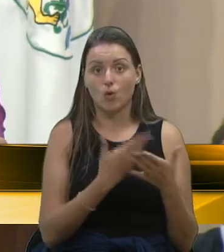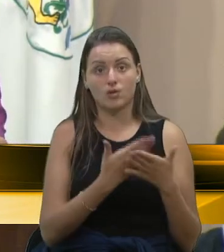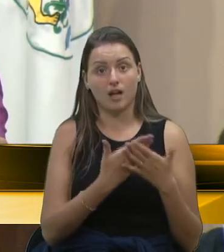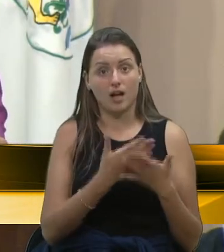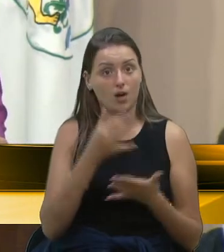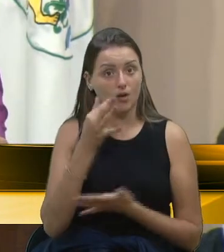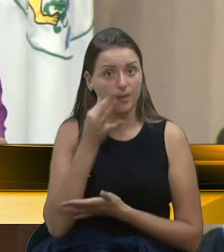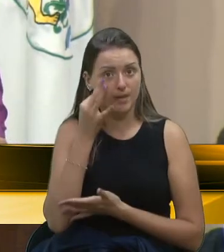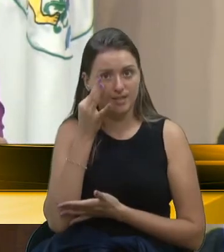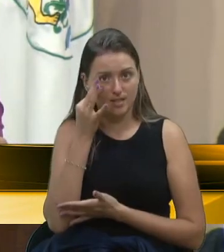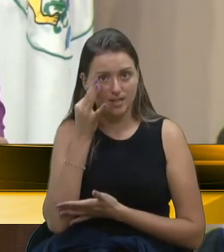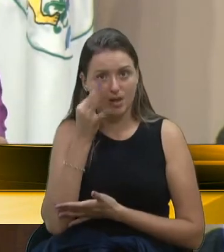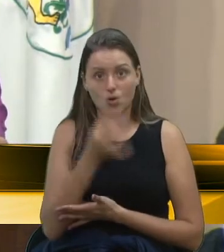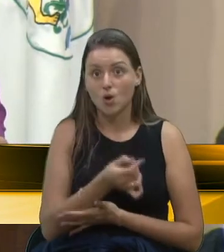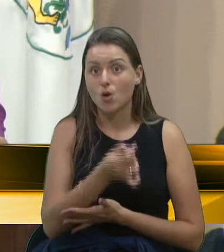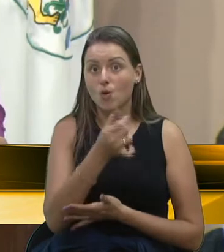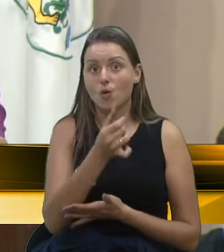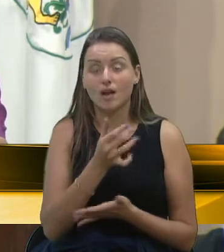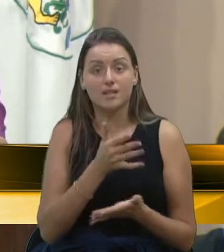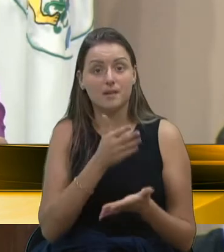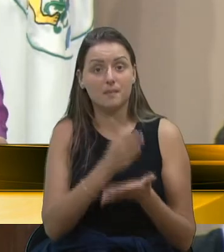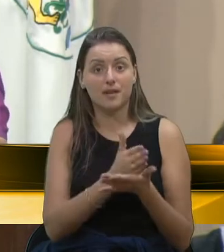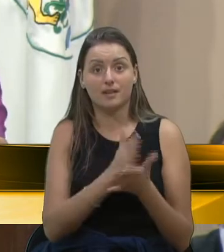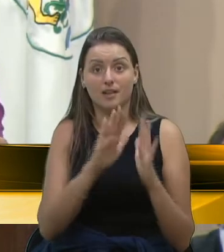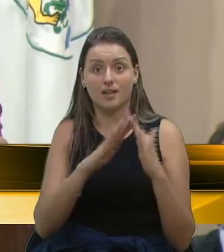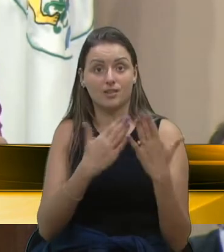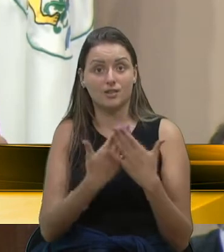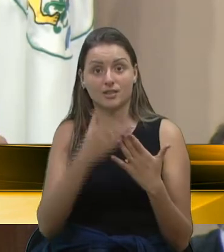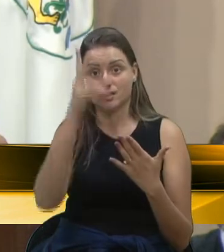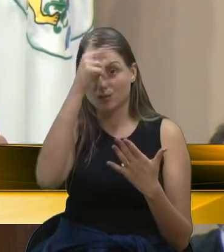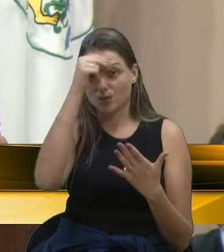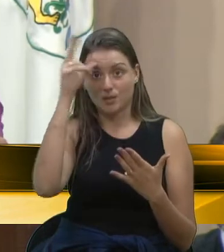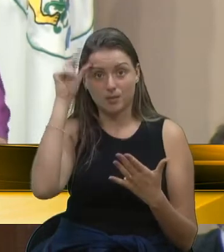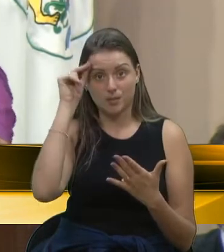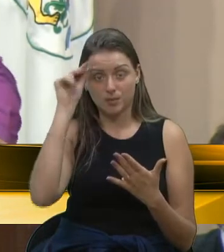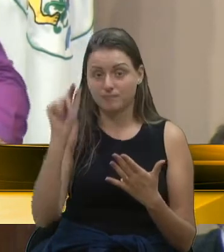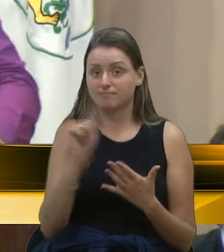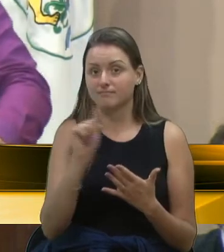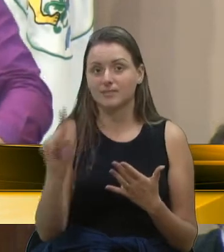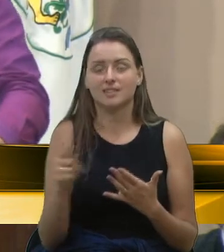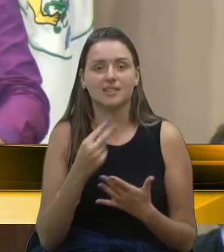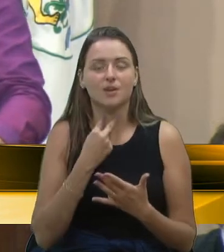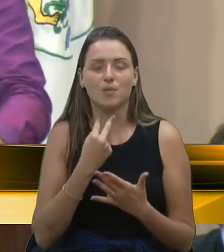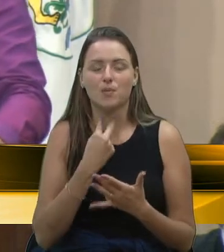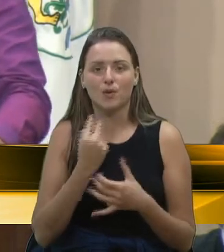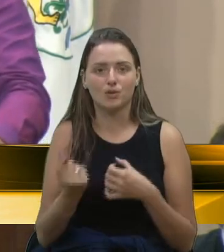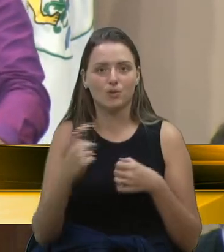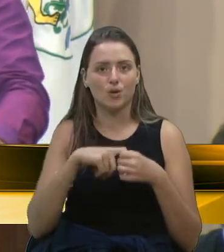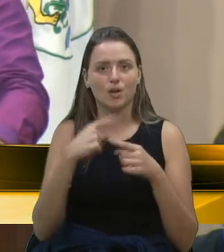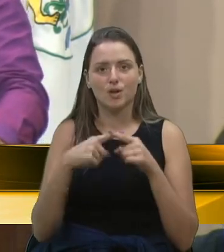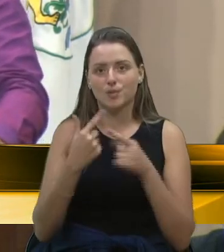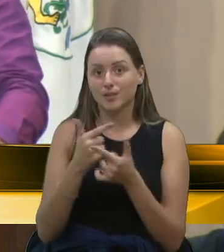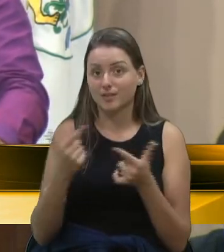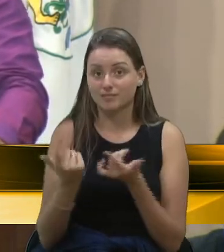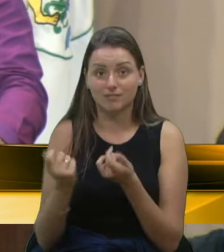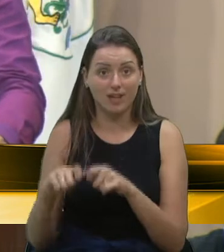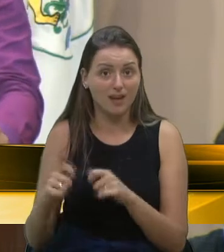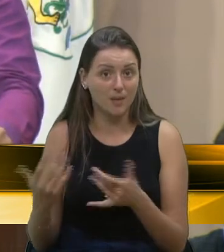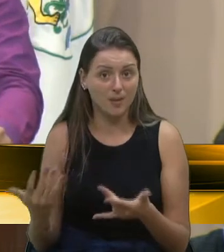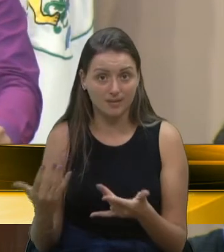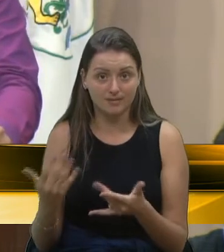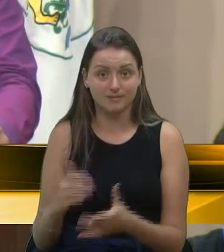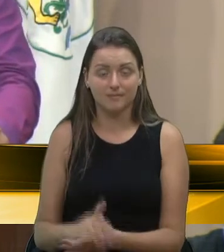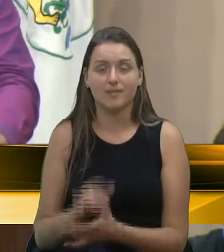voltassem, quase metade das escolas da rede municipal não poderiam voltar porque não tem condições. Então,